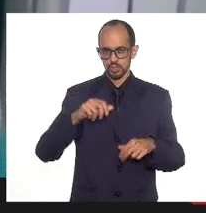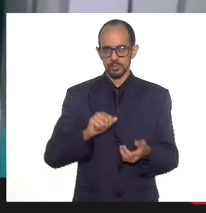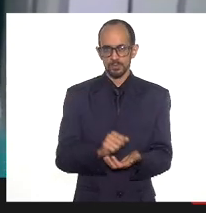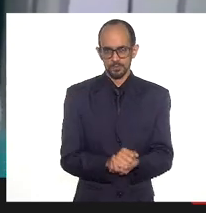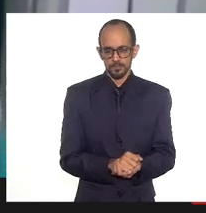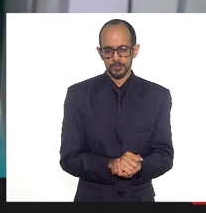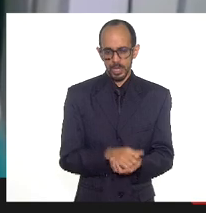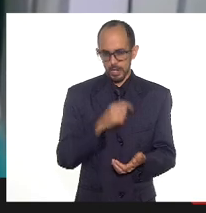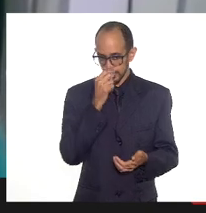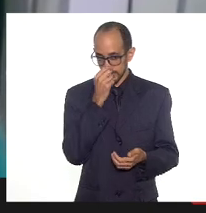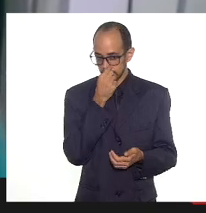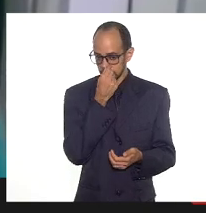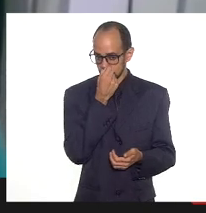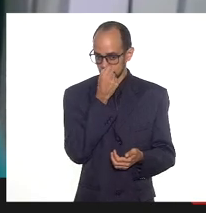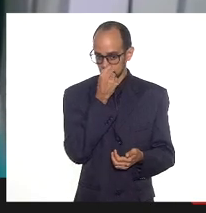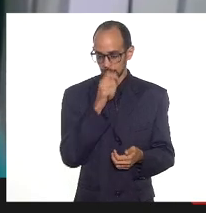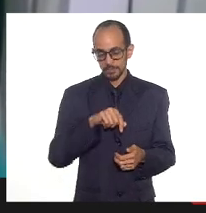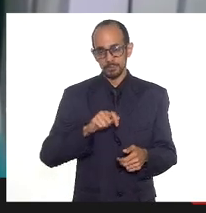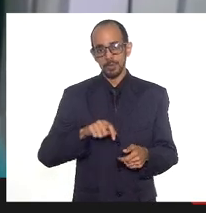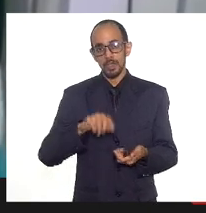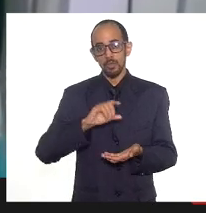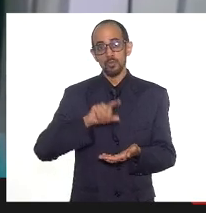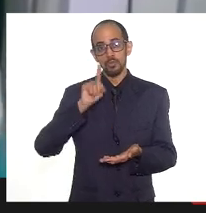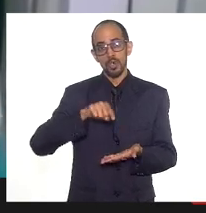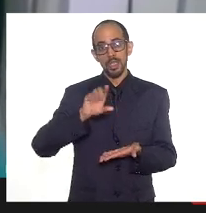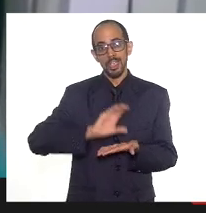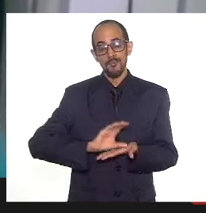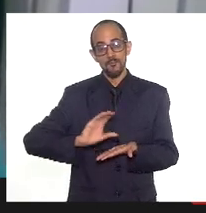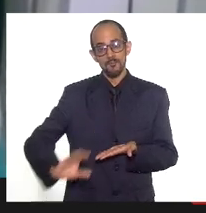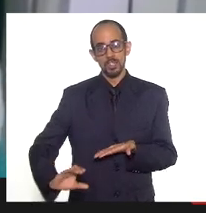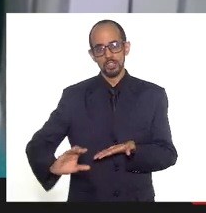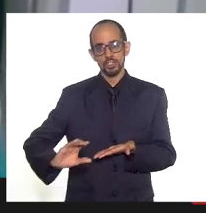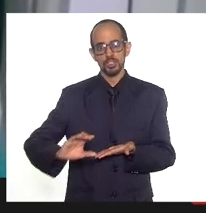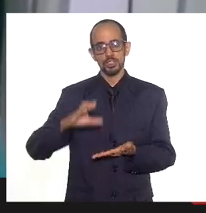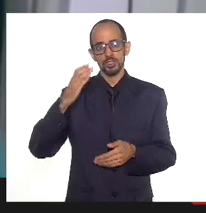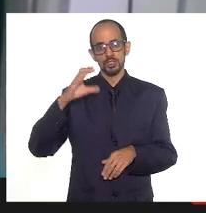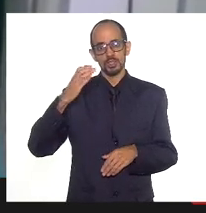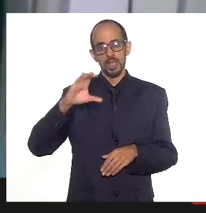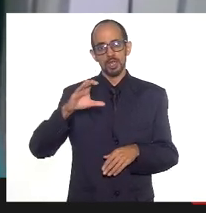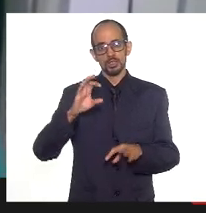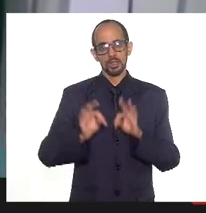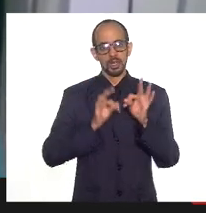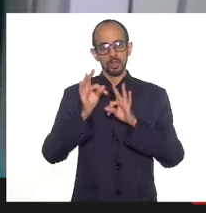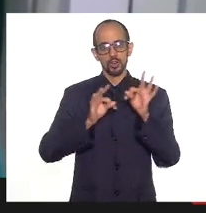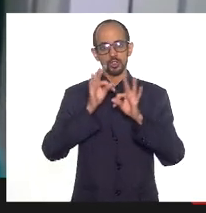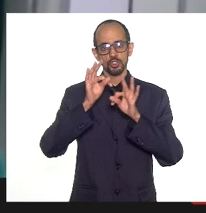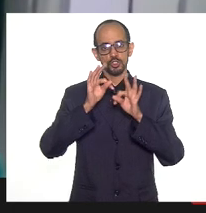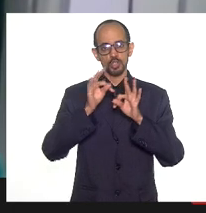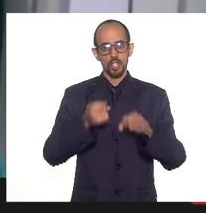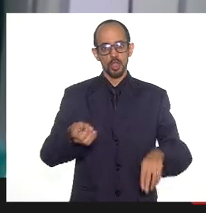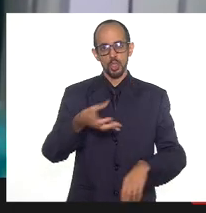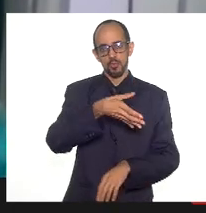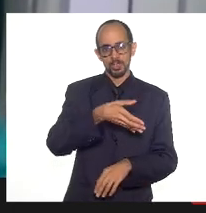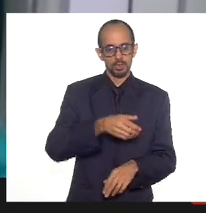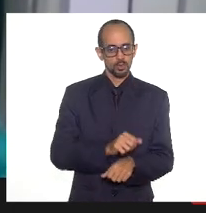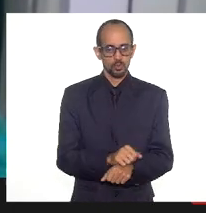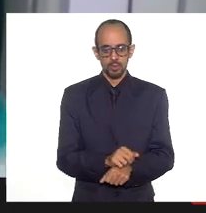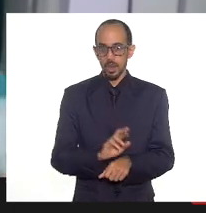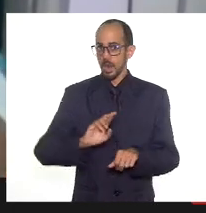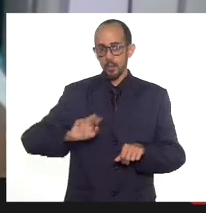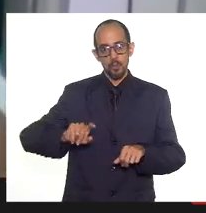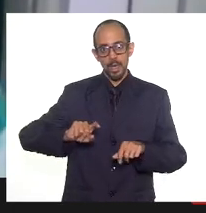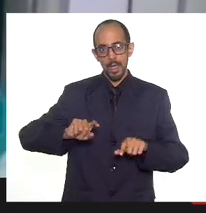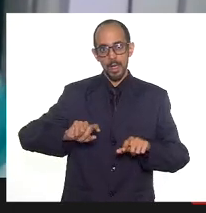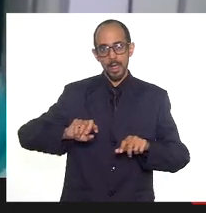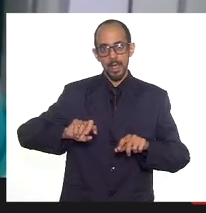Uma delas, Mauro Osório, foi investir pesadamente em ciência, tecnologia e inovação, e não o contrário. Eu